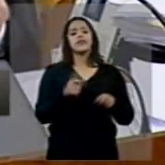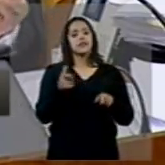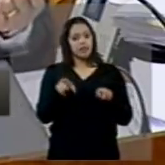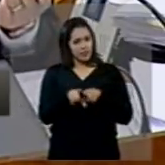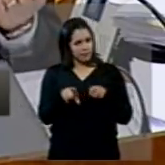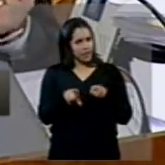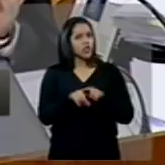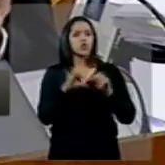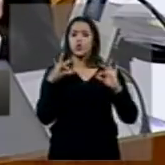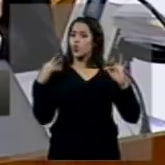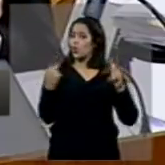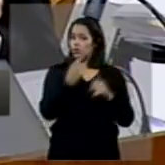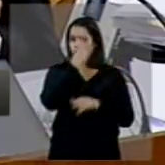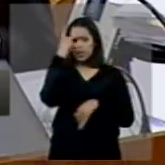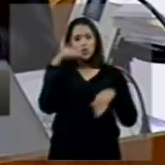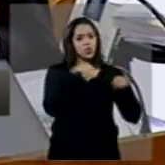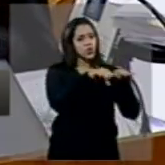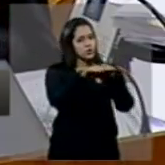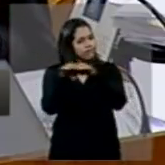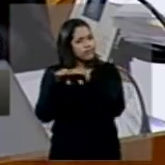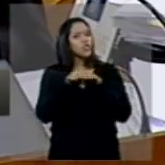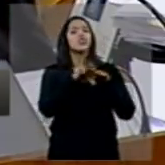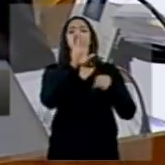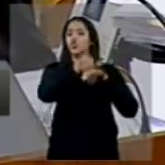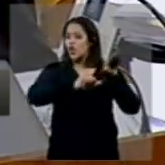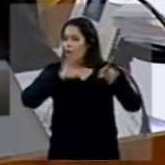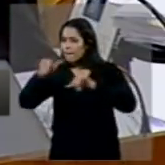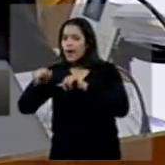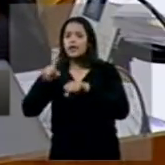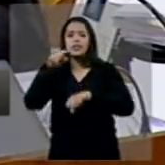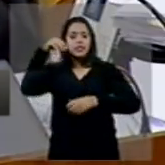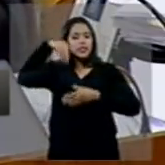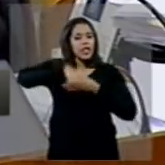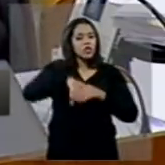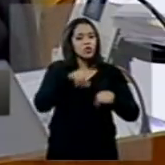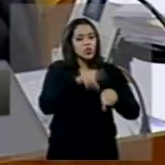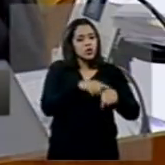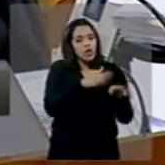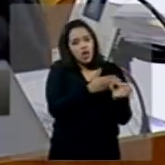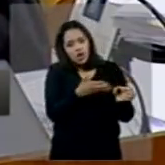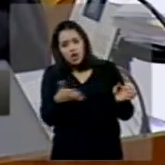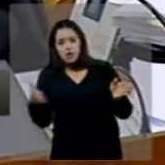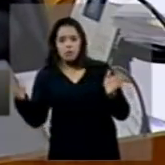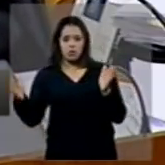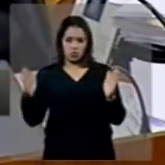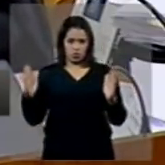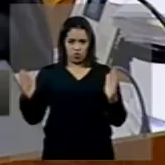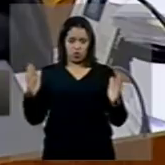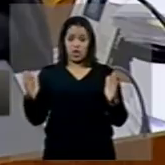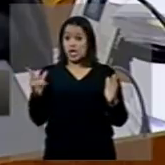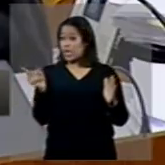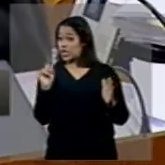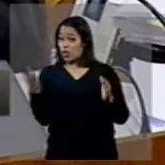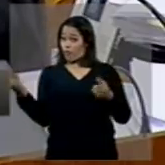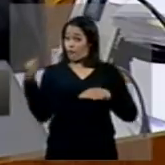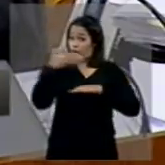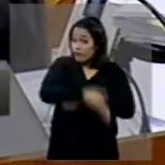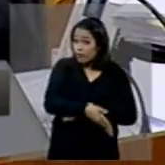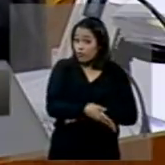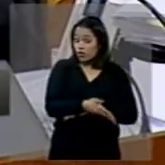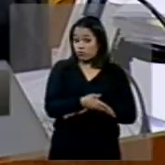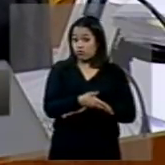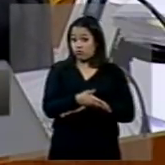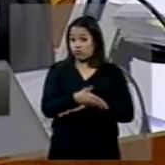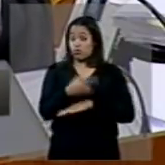porque todos foram chamados dentro de um cronograma nessas eleições e não compareceram, eles